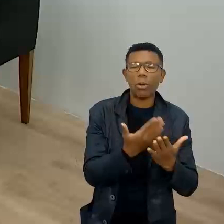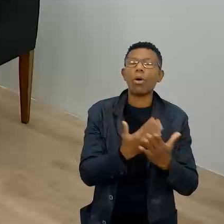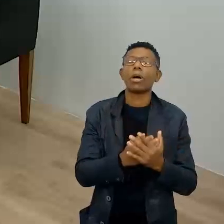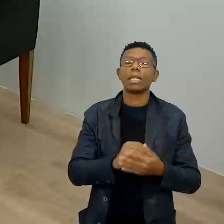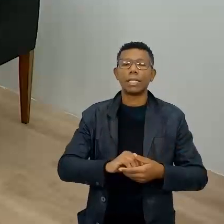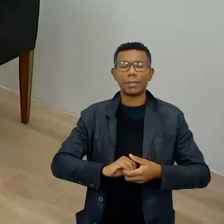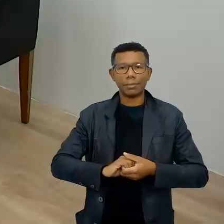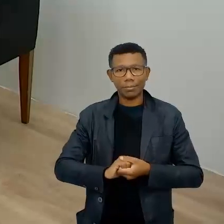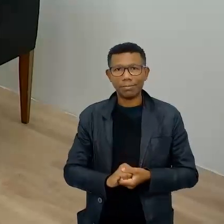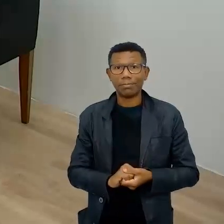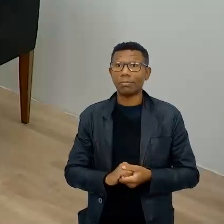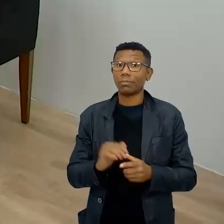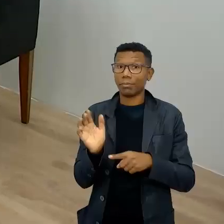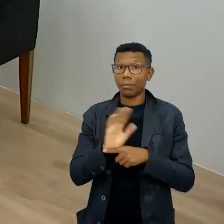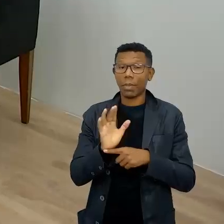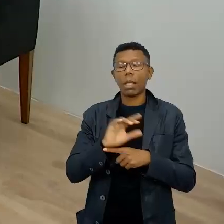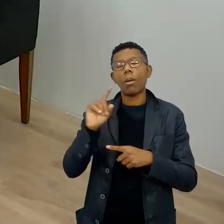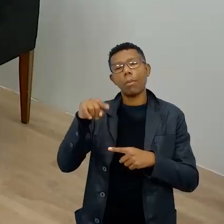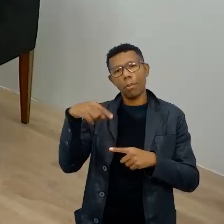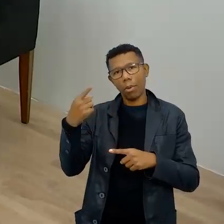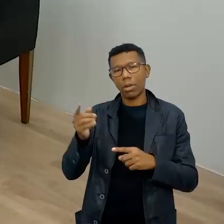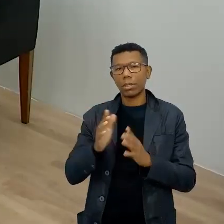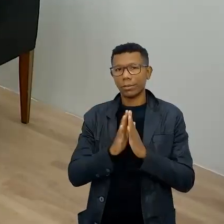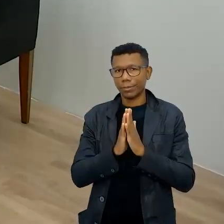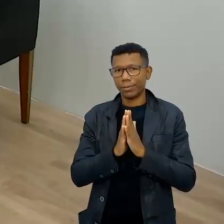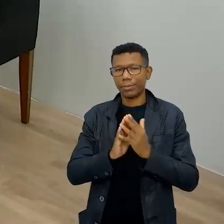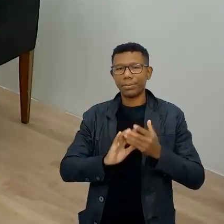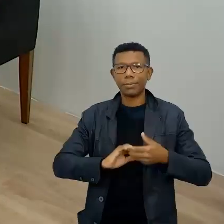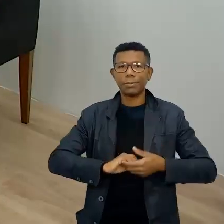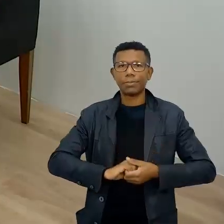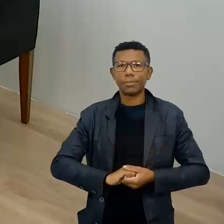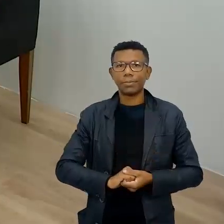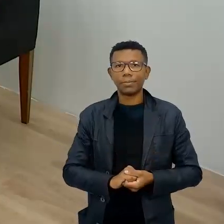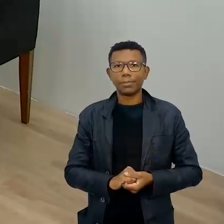Perfeito. Então, próximo slide, por favor.